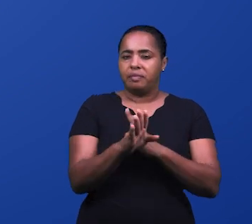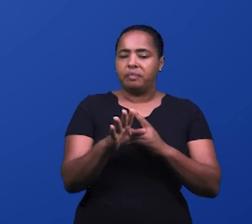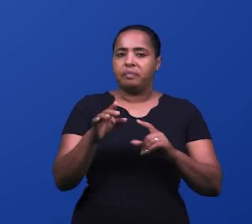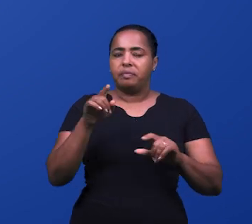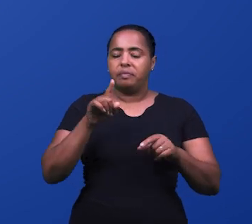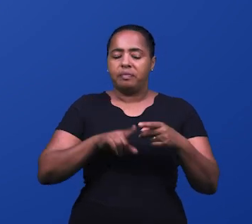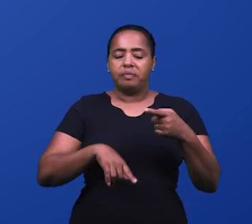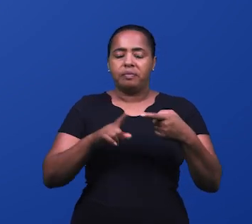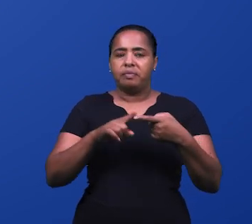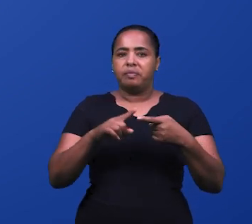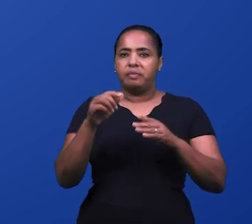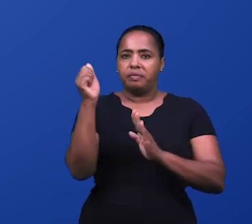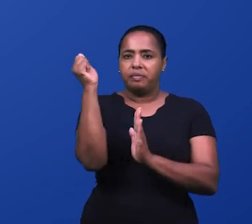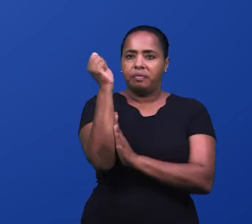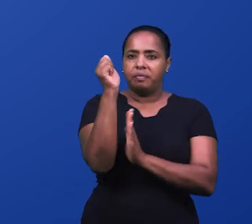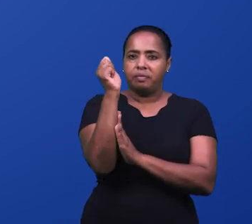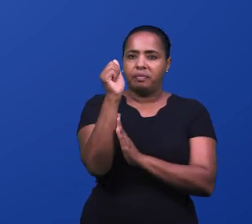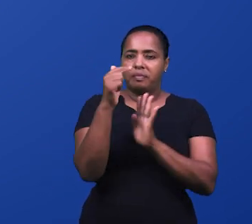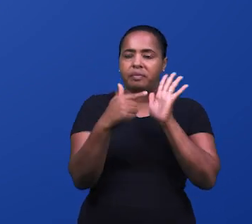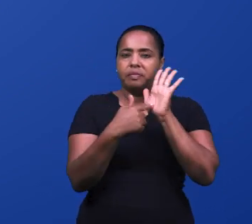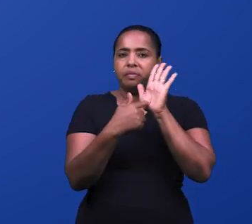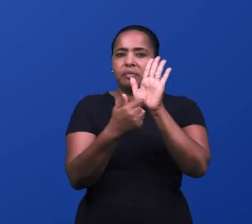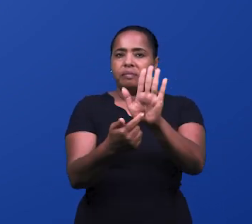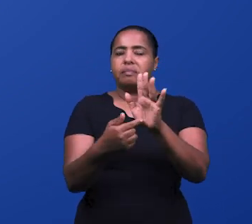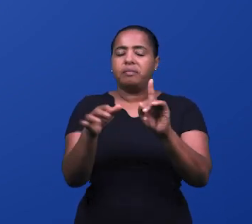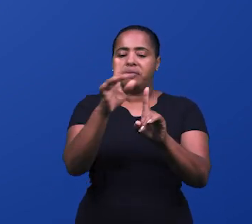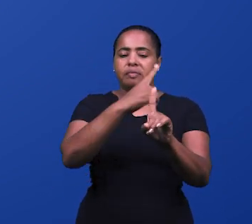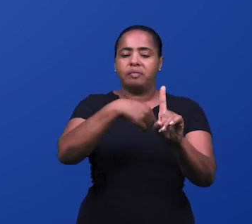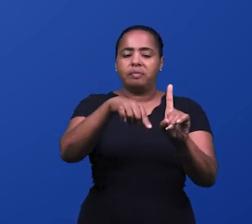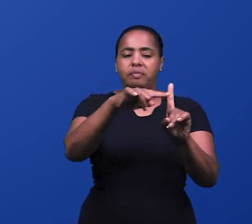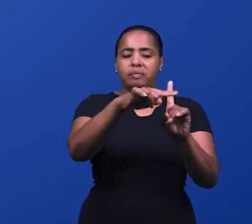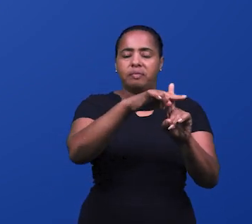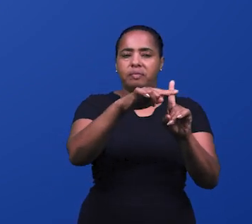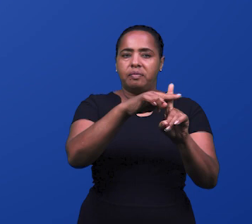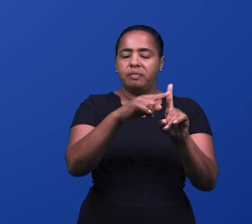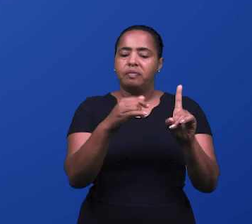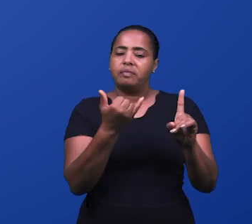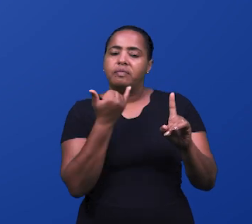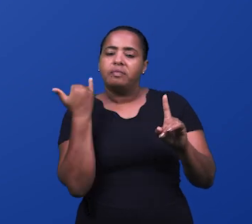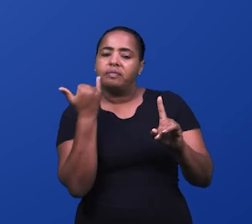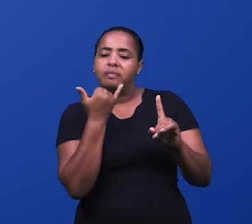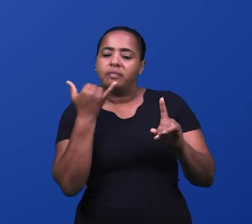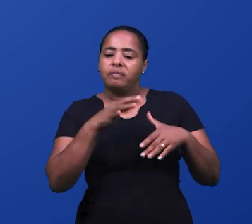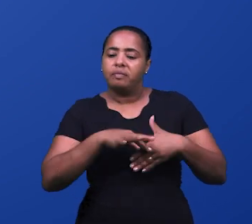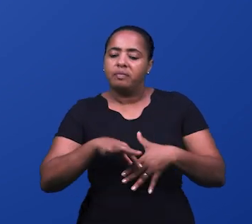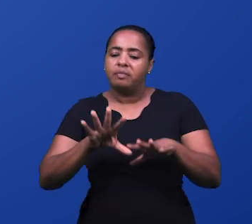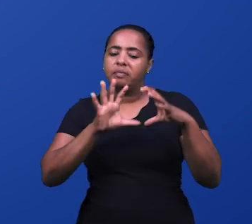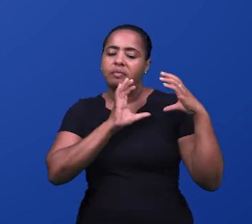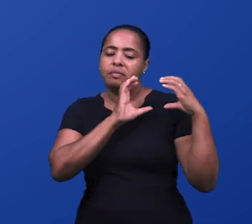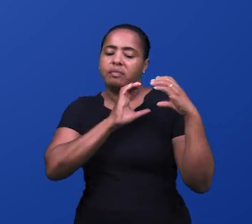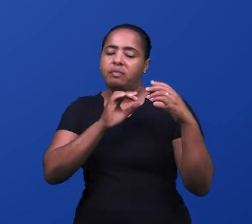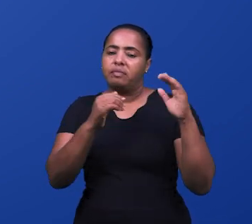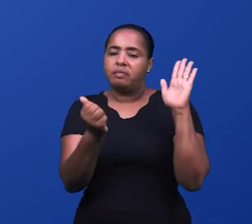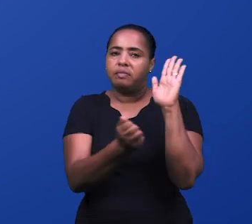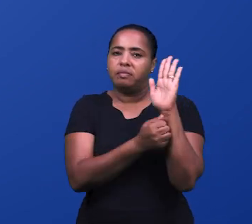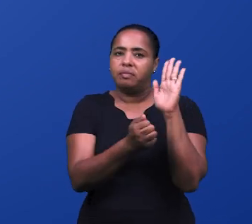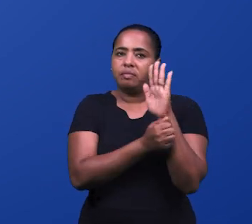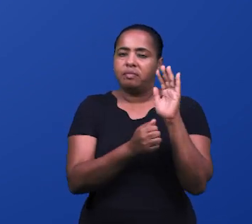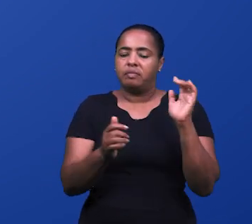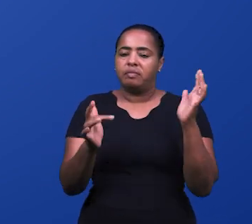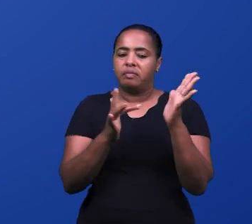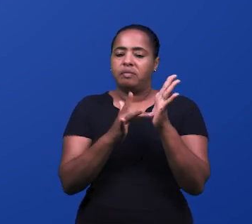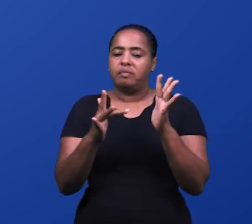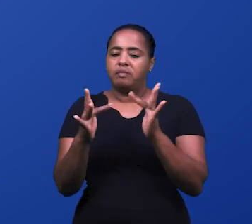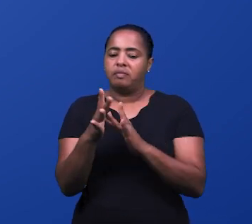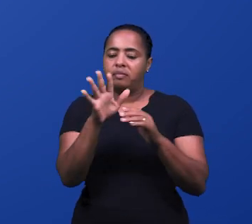A lenha, aponta profeticamente para a cruz. Isaac levou a lenha. Jesus levou